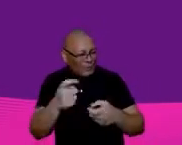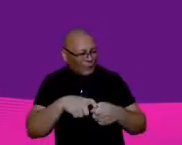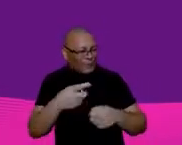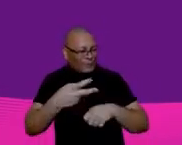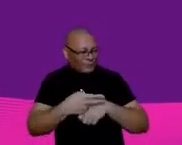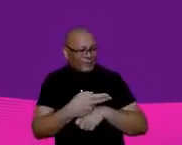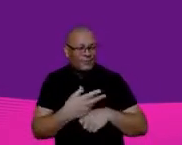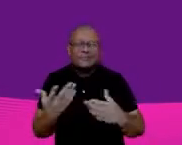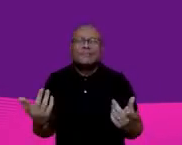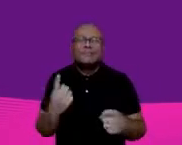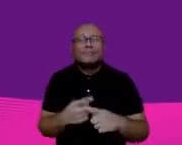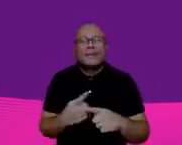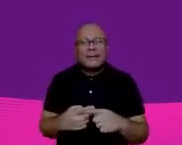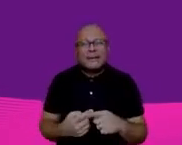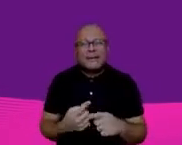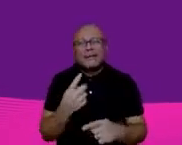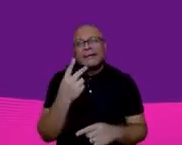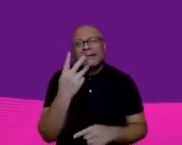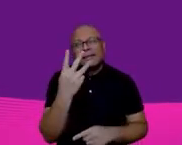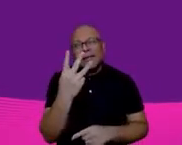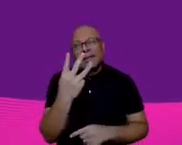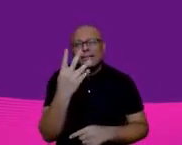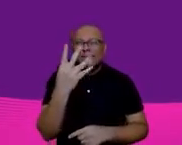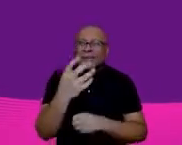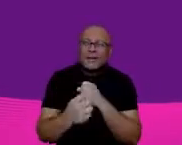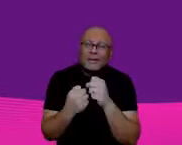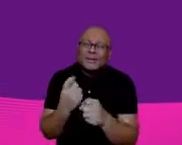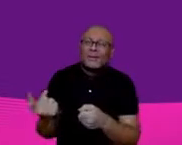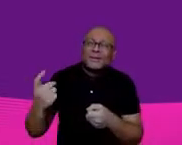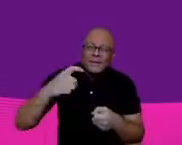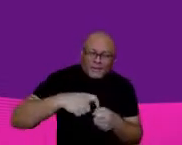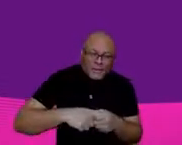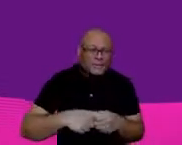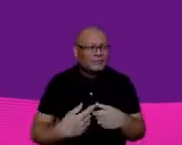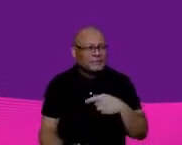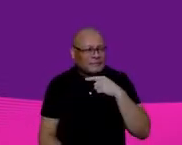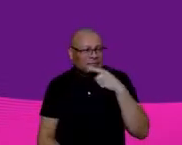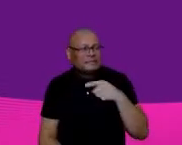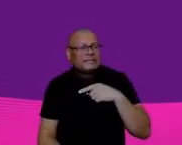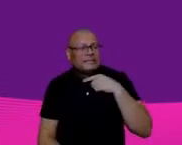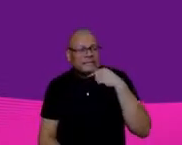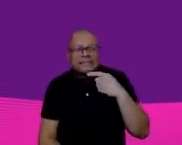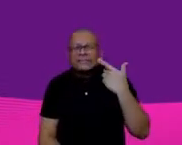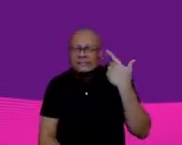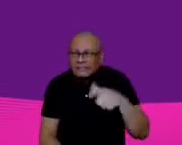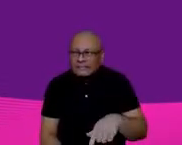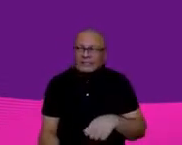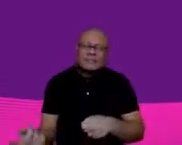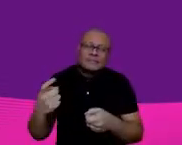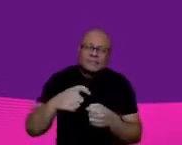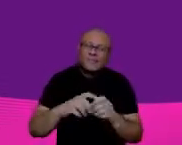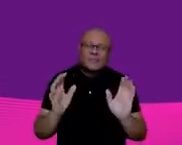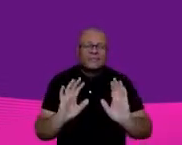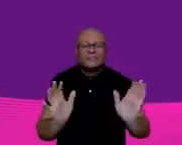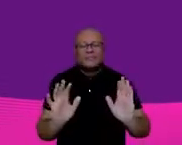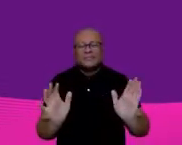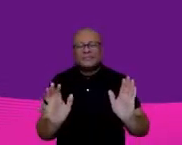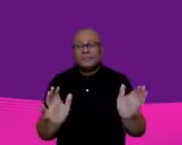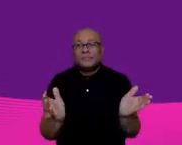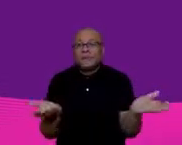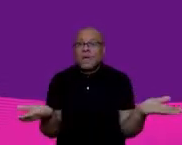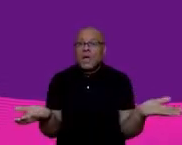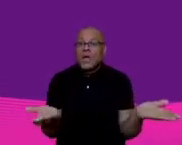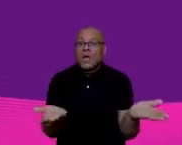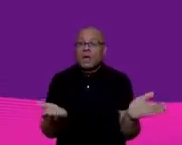e 3-4 anos depois a cirurgia não dá certo e ter que fazer outro procedimento? Agora, as técnicas